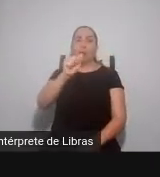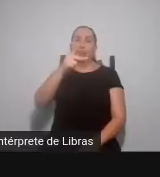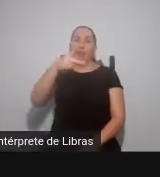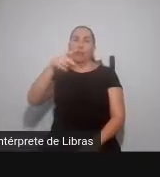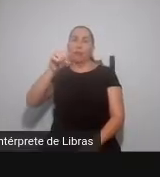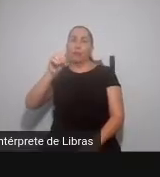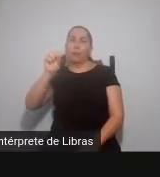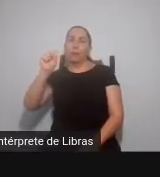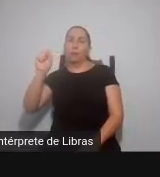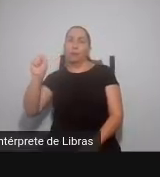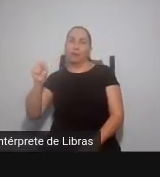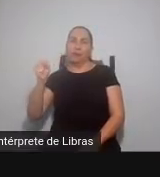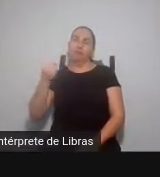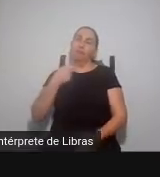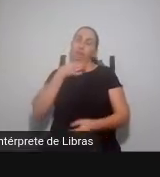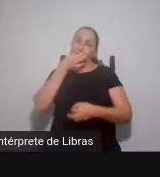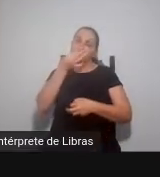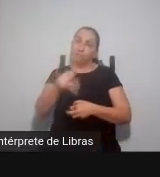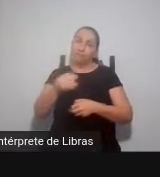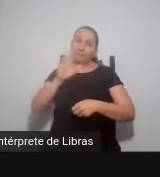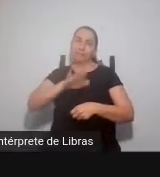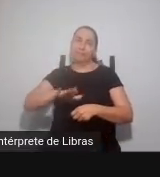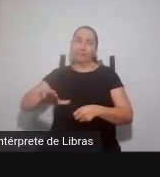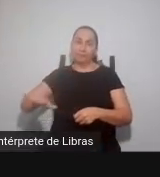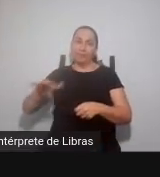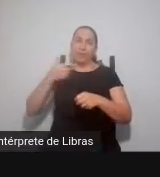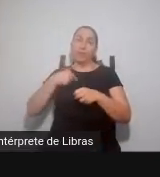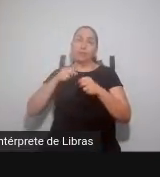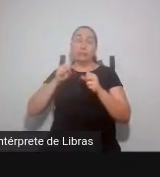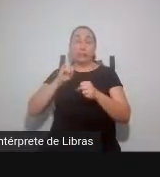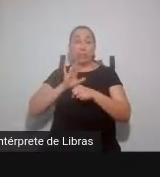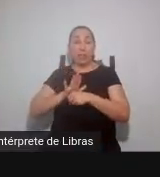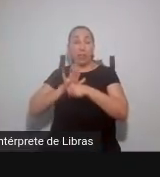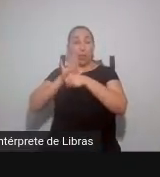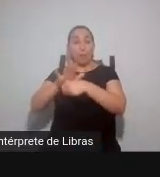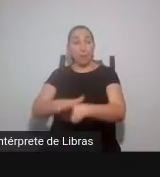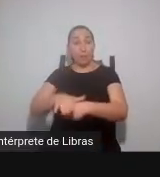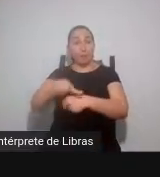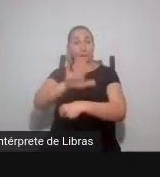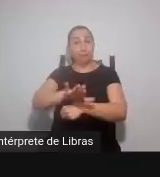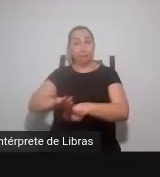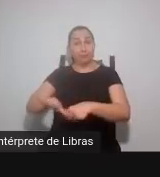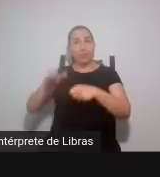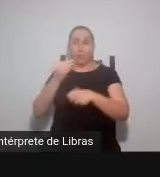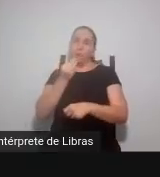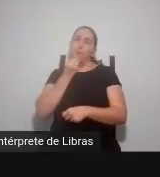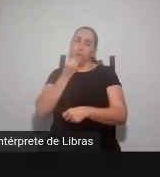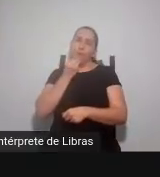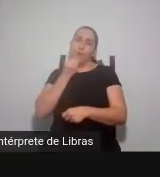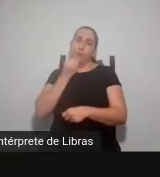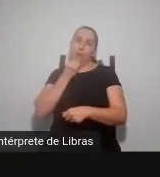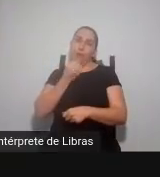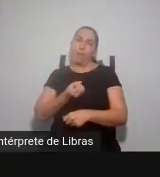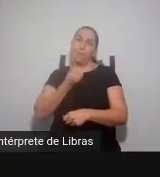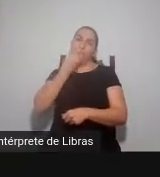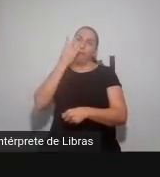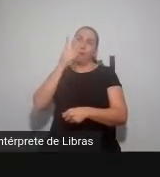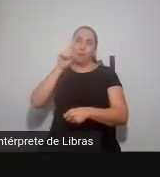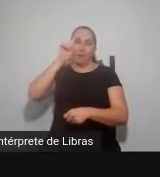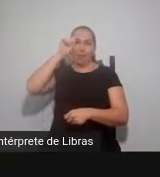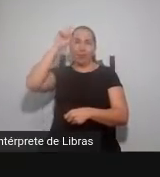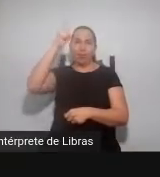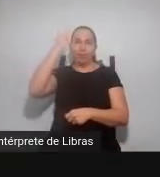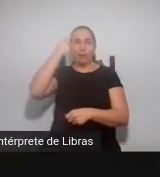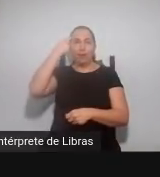crianças esse apoio poderia ser uma boa ideia. Daí tem